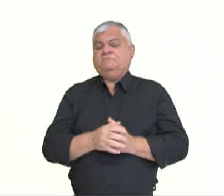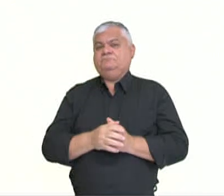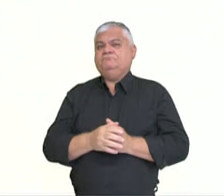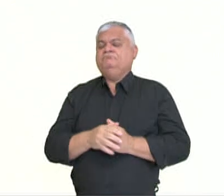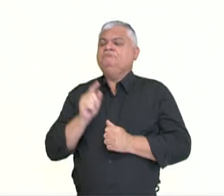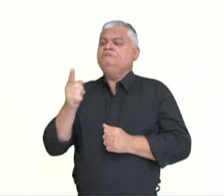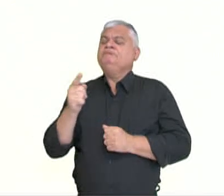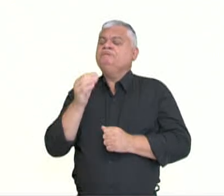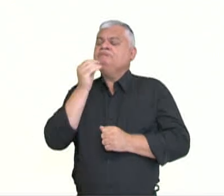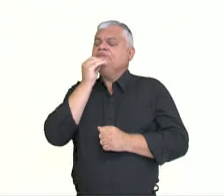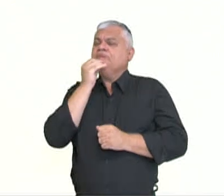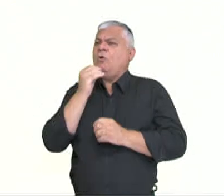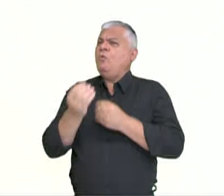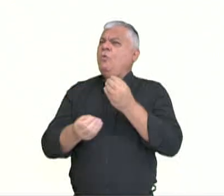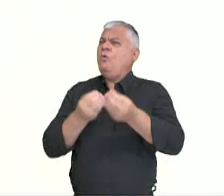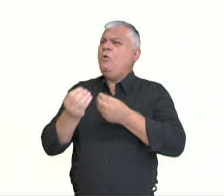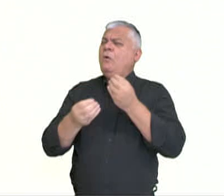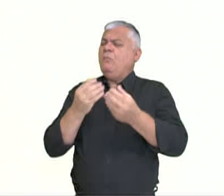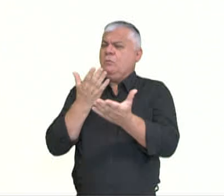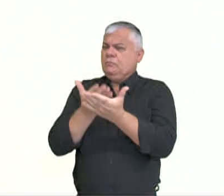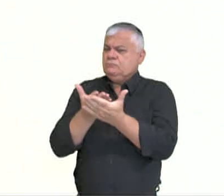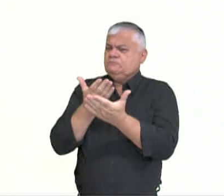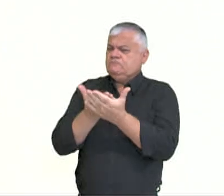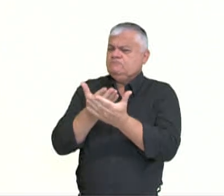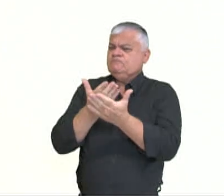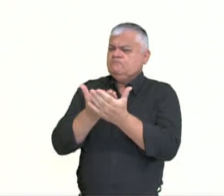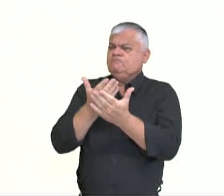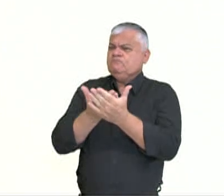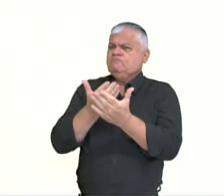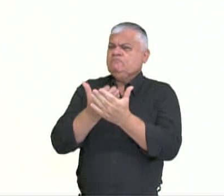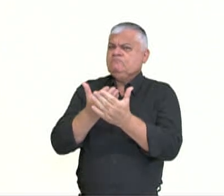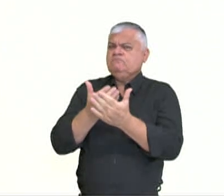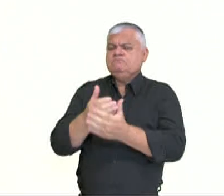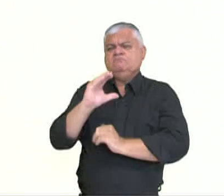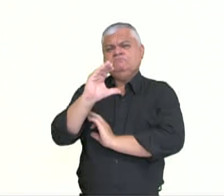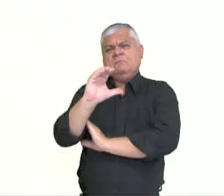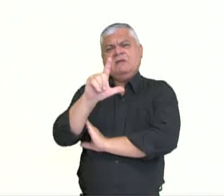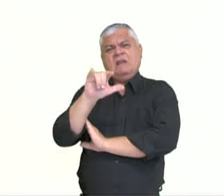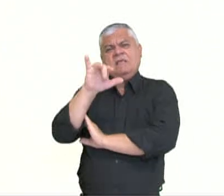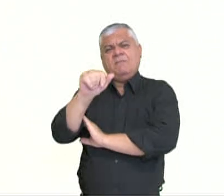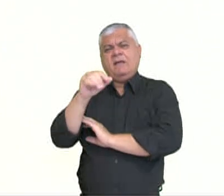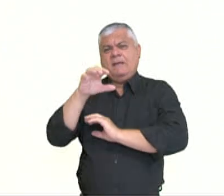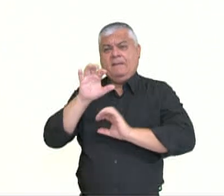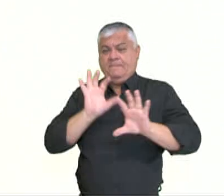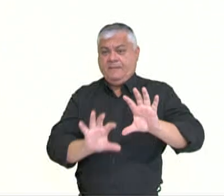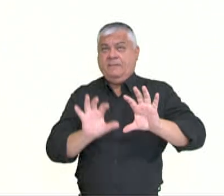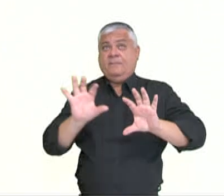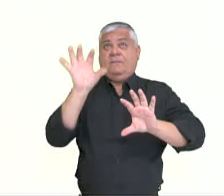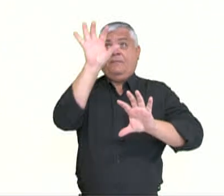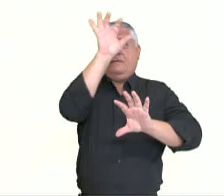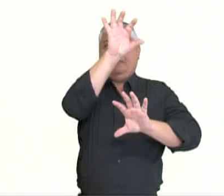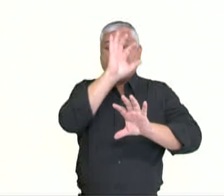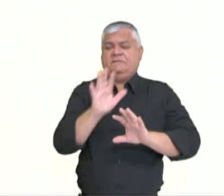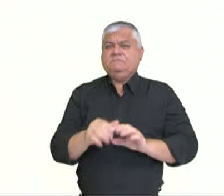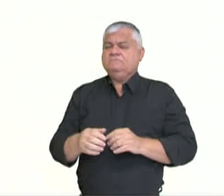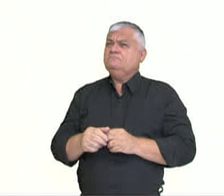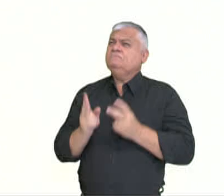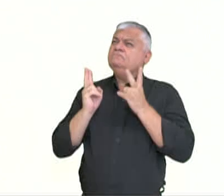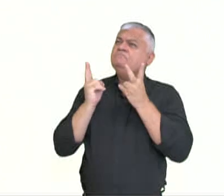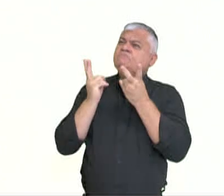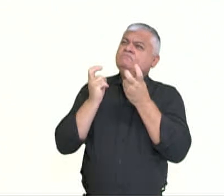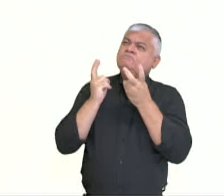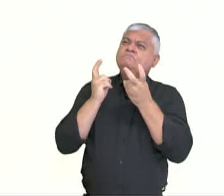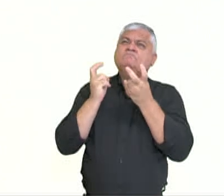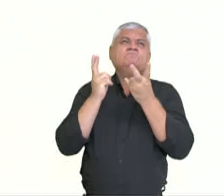está contido no estudo do clima. Para eu entender o clima de uma determinada região, eu preciso observar o